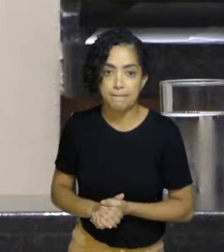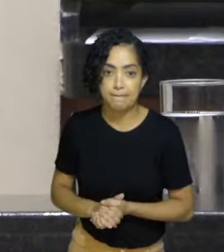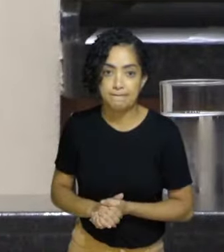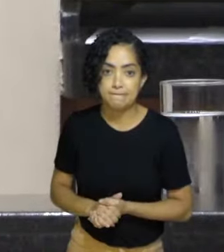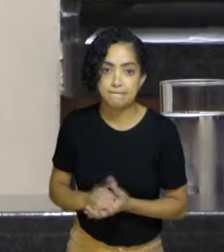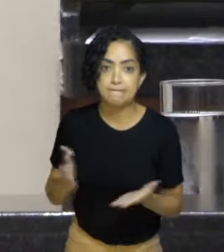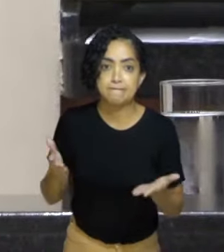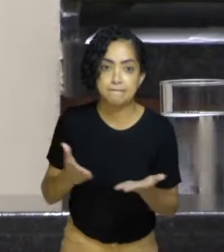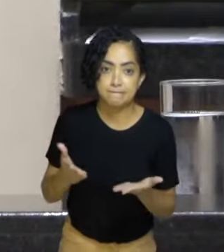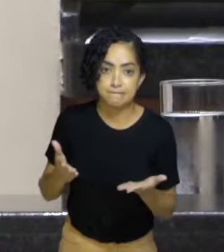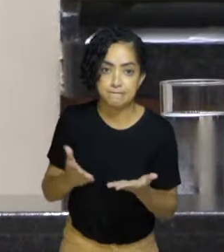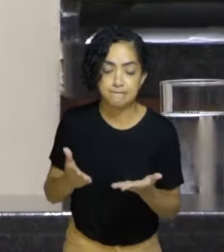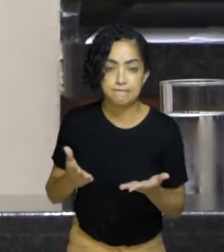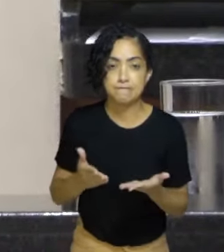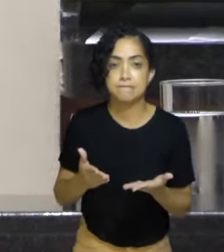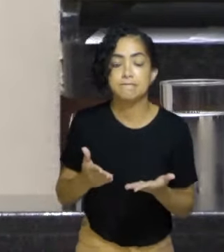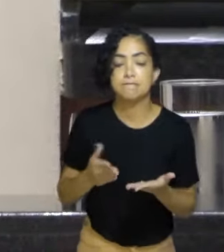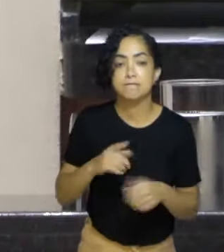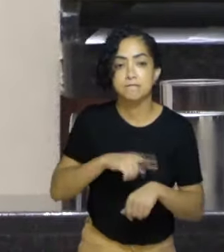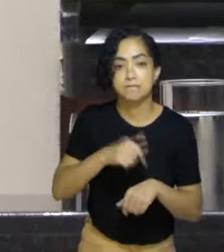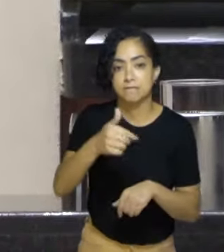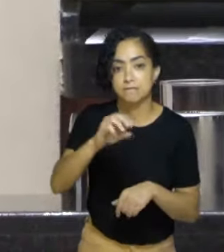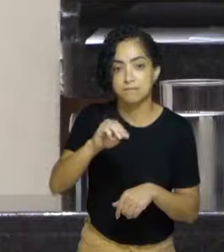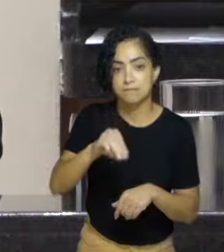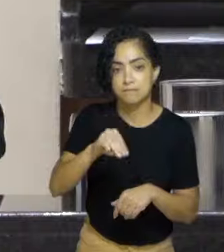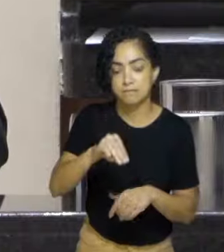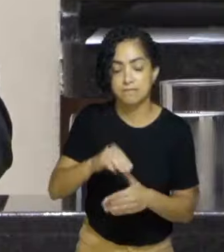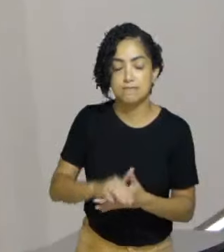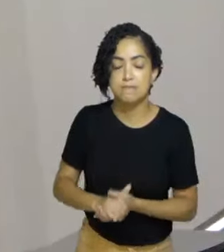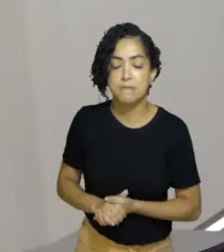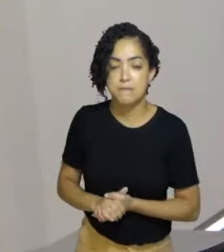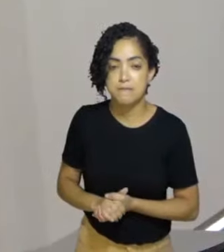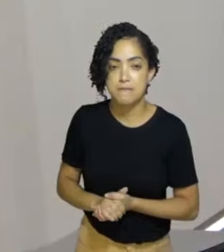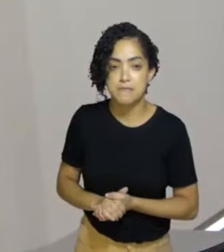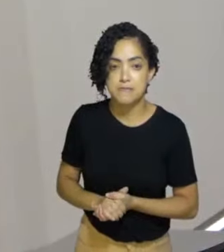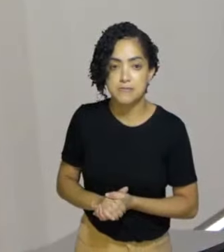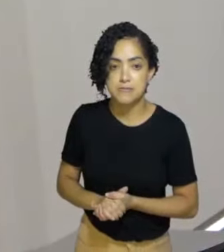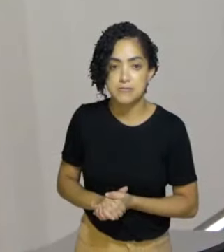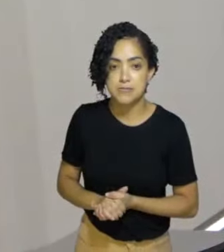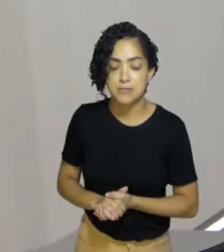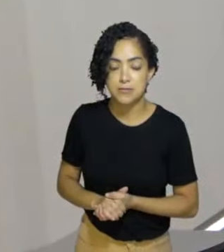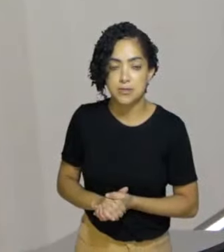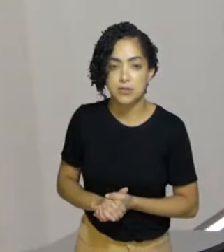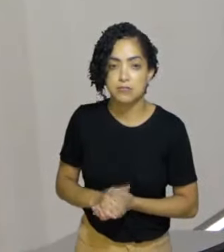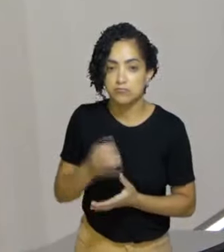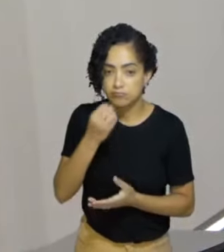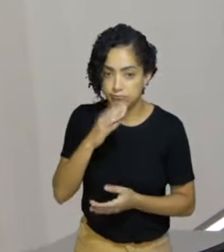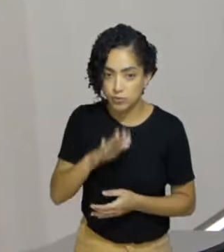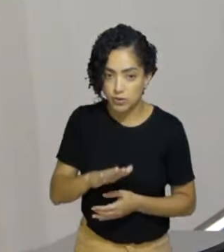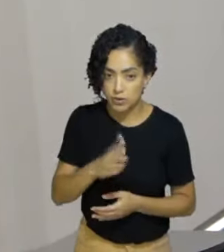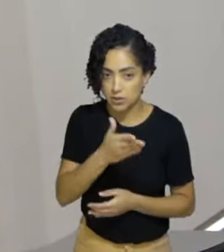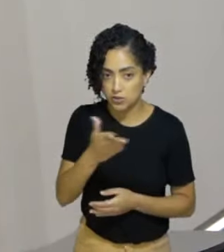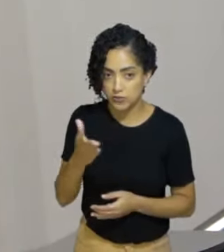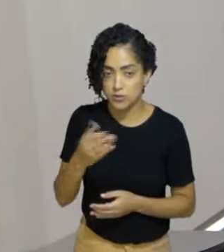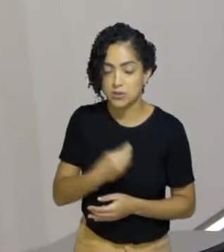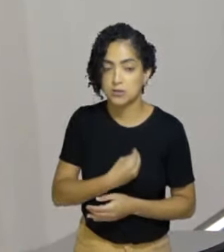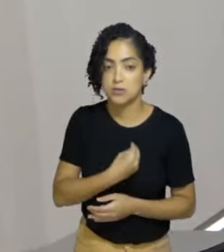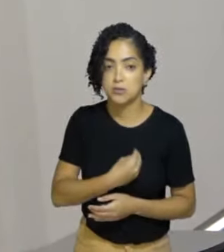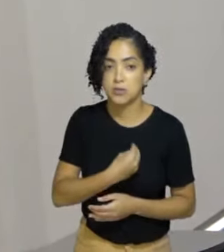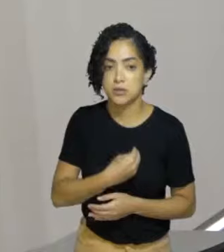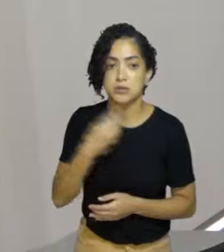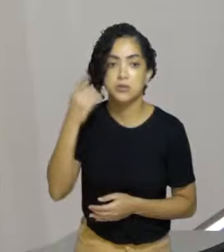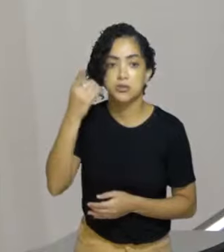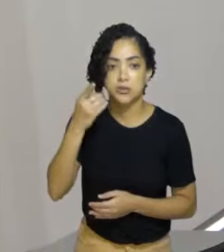agora sim, por até 10 minutos, deputado Altair Silva. Meu boa tarde a todos os senhores e senhoras deputados